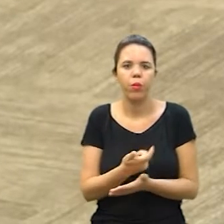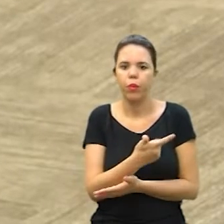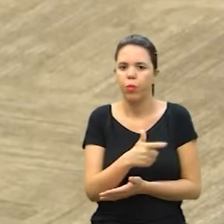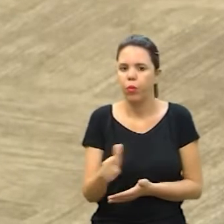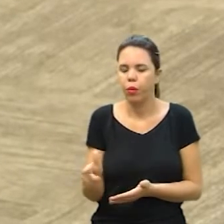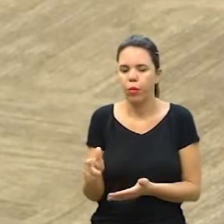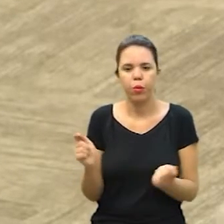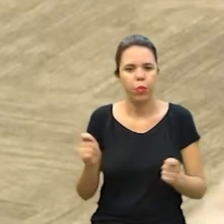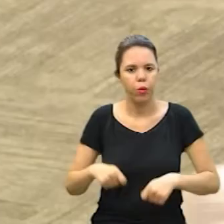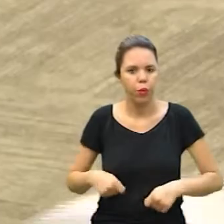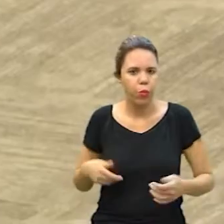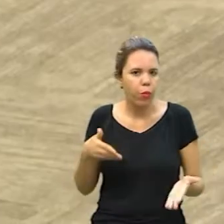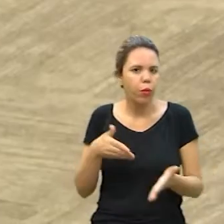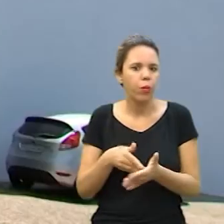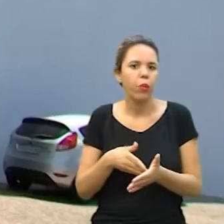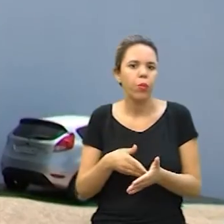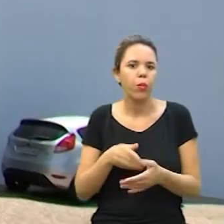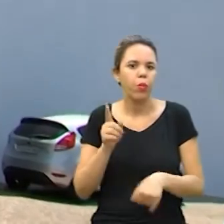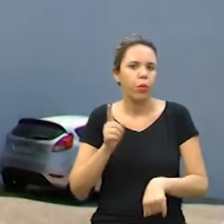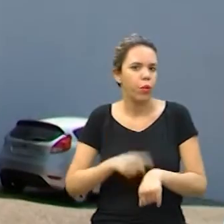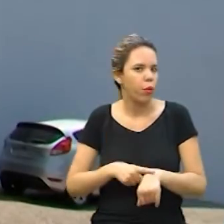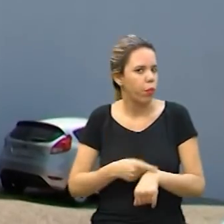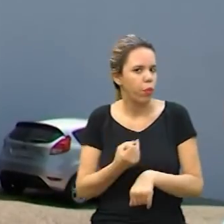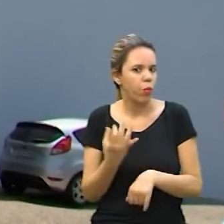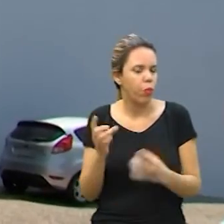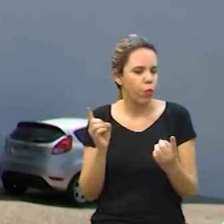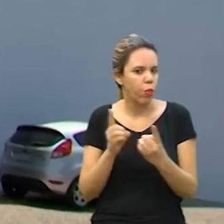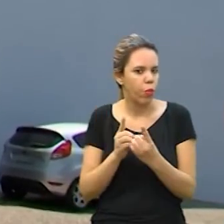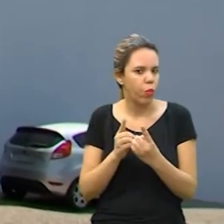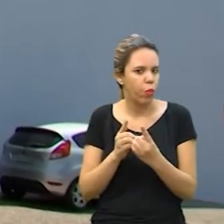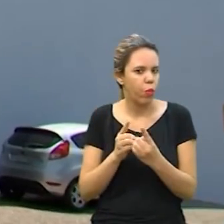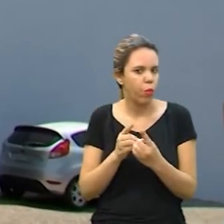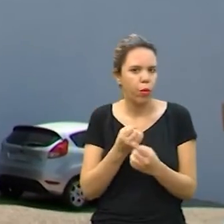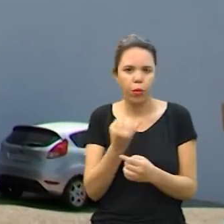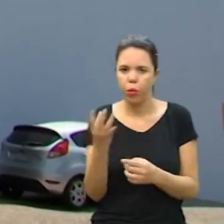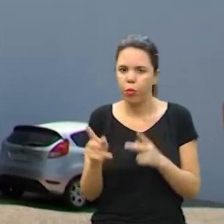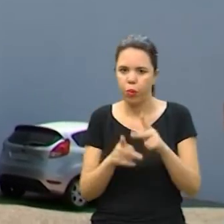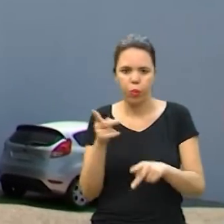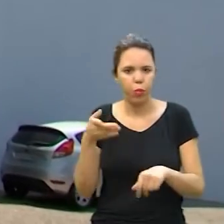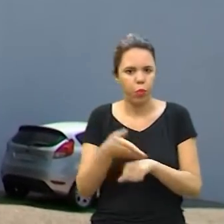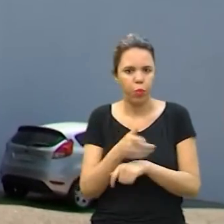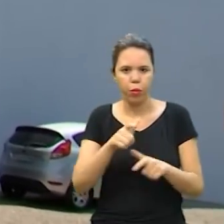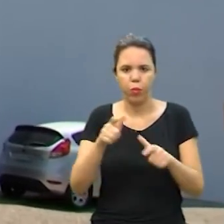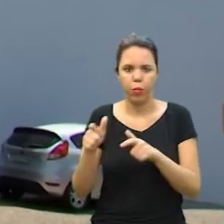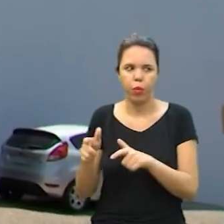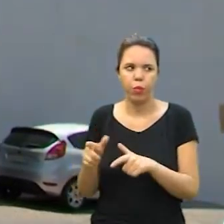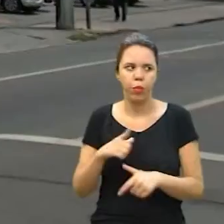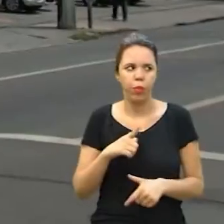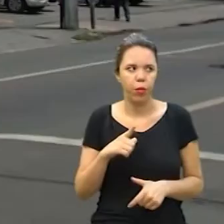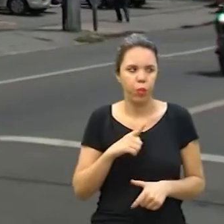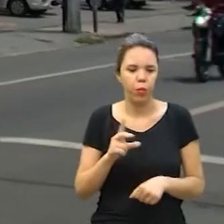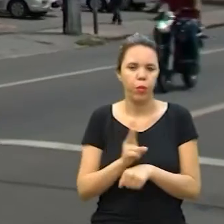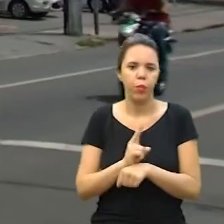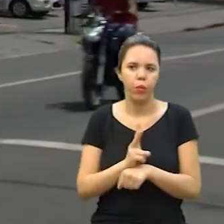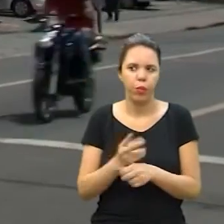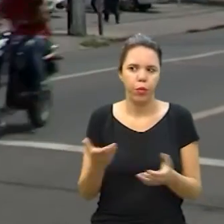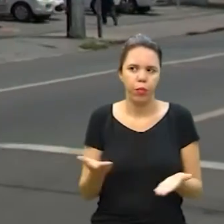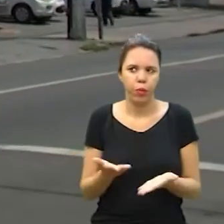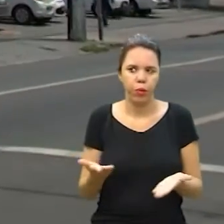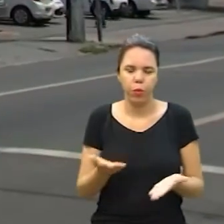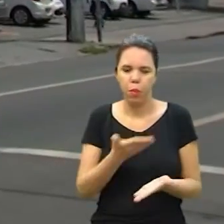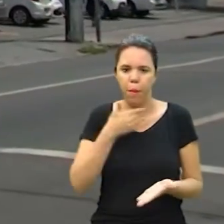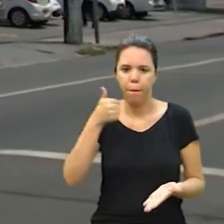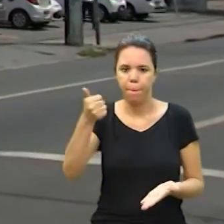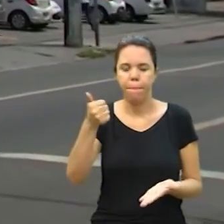determinando agora que não há mais imposição de restrição de horário de funcionamento e nem de lotação dos ambientes. Então nós temos a